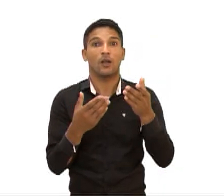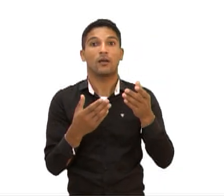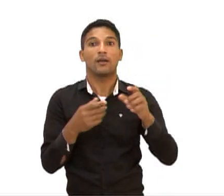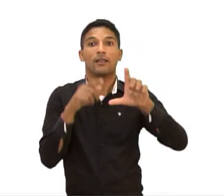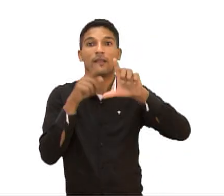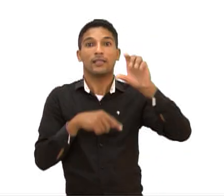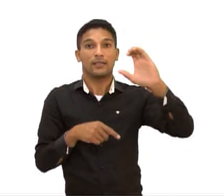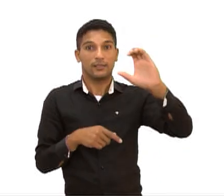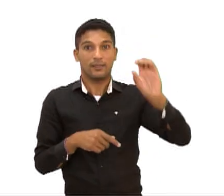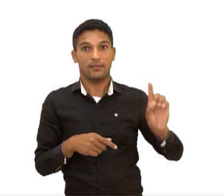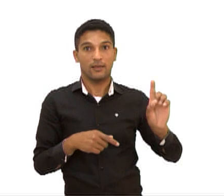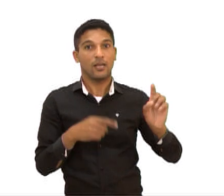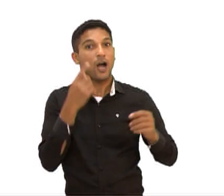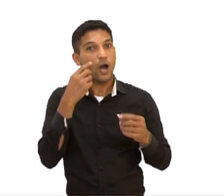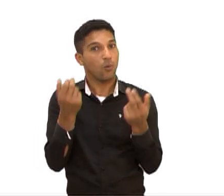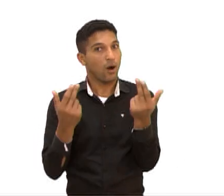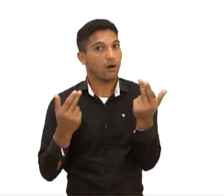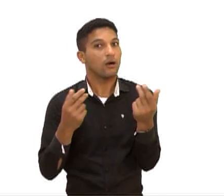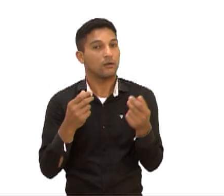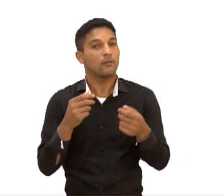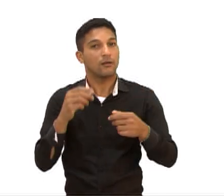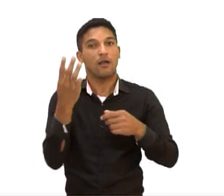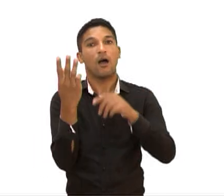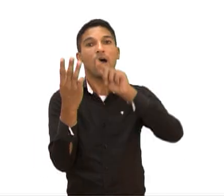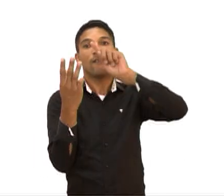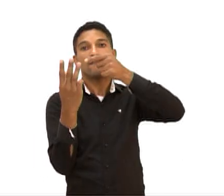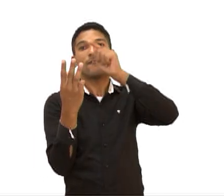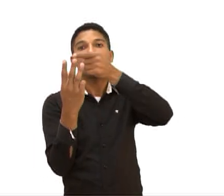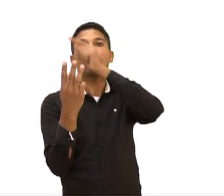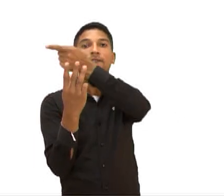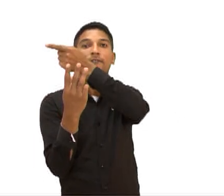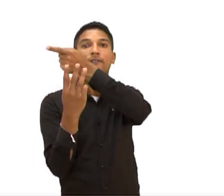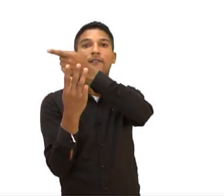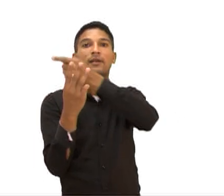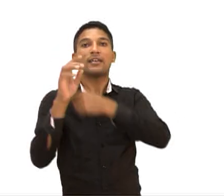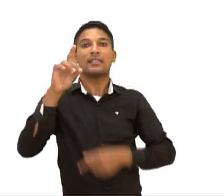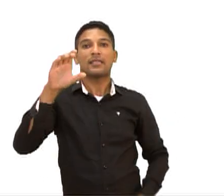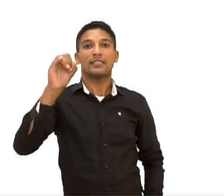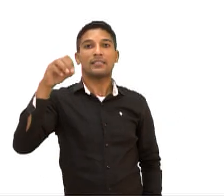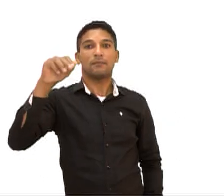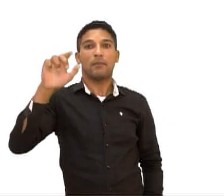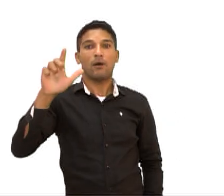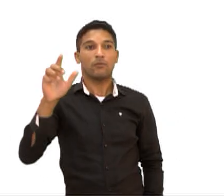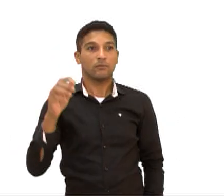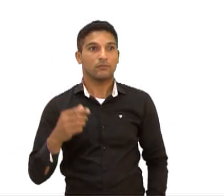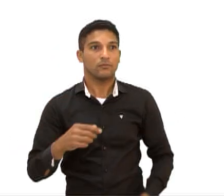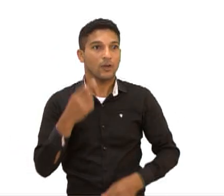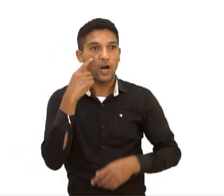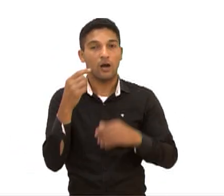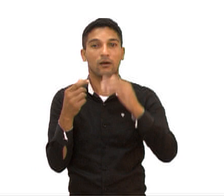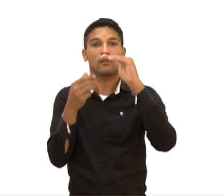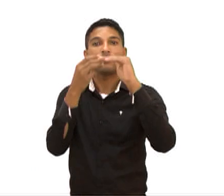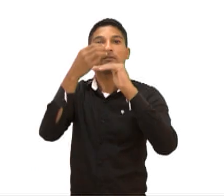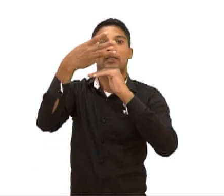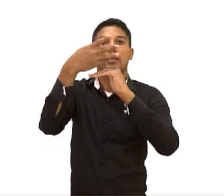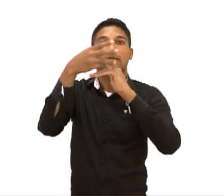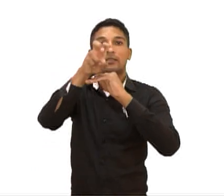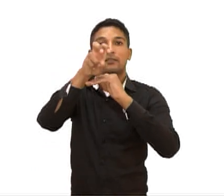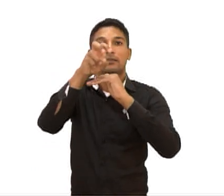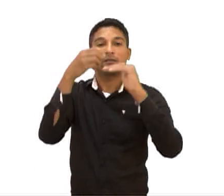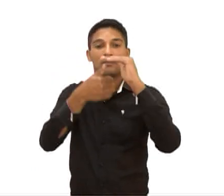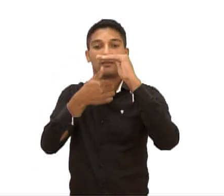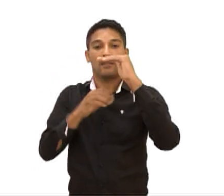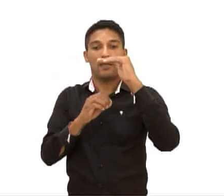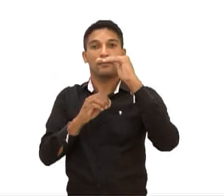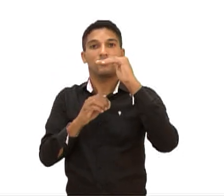letra D. Vamos fazer da mesma forma, colocar em número decimal. A letra C é o quê? 35 décimos. E a